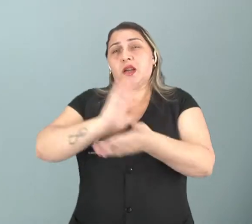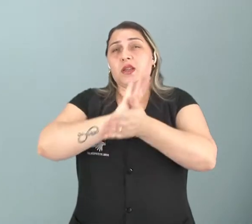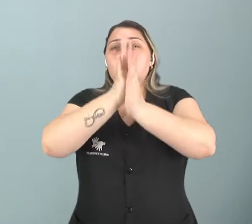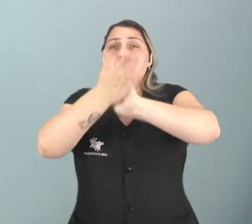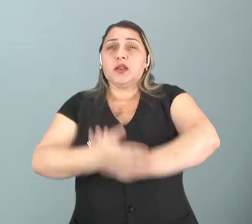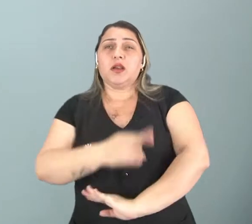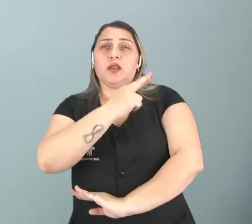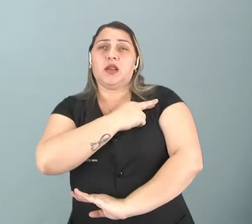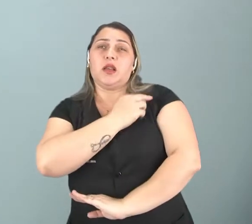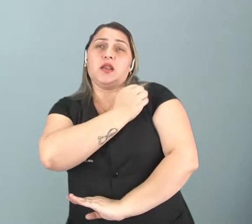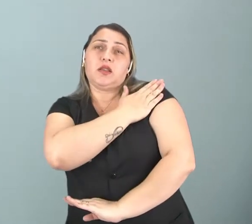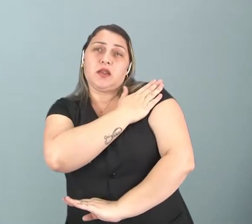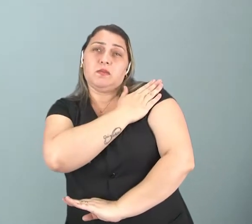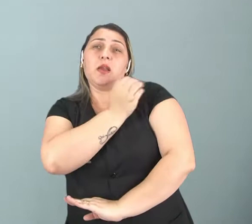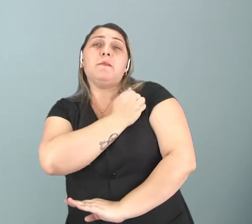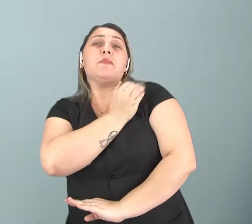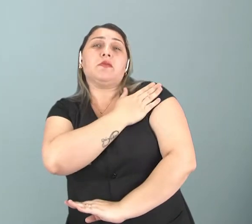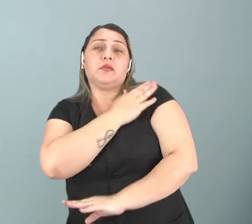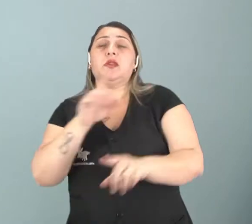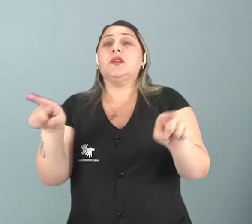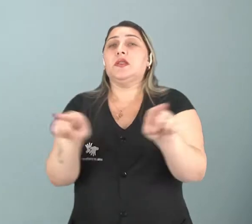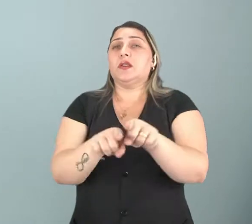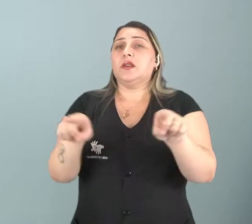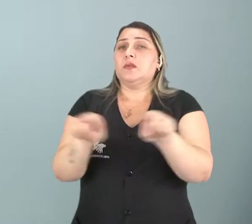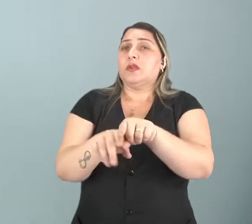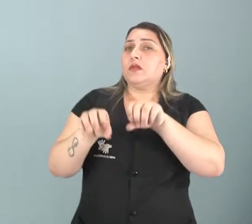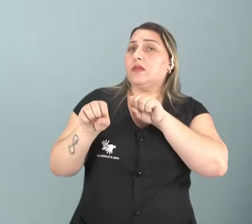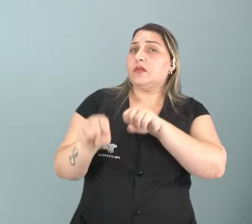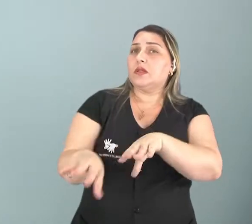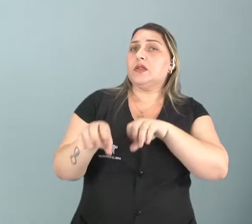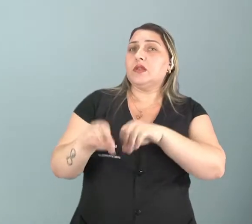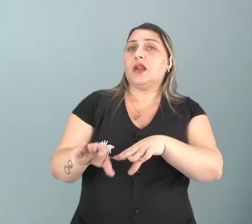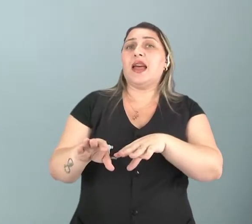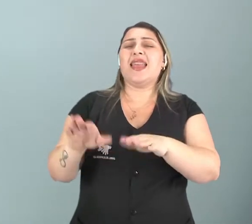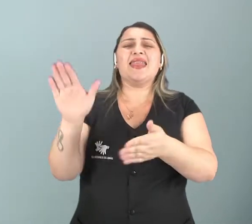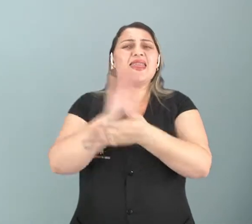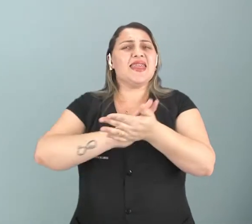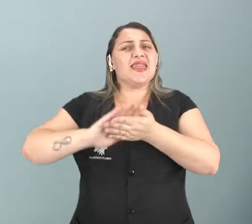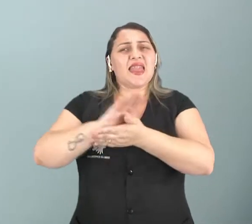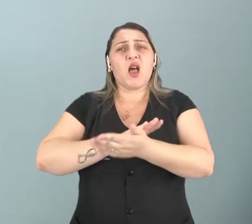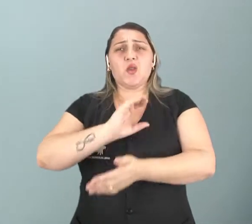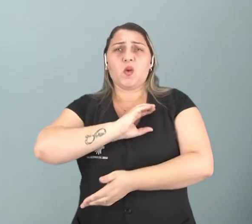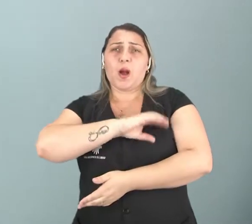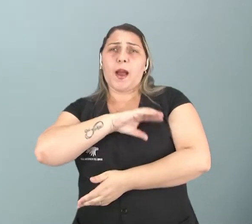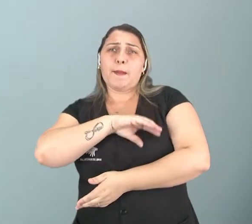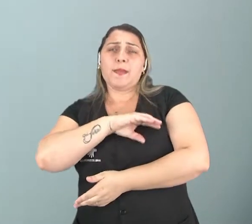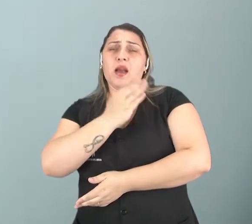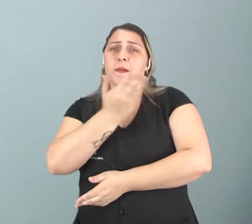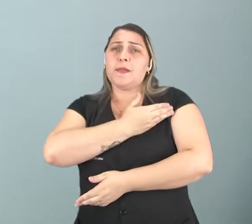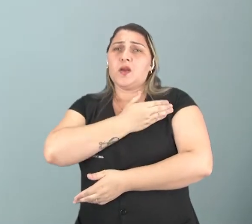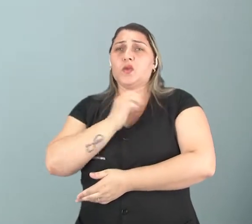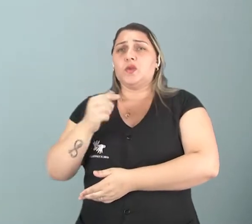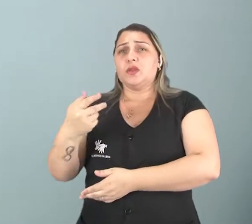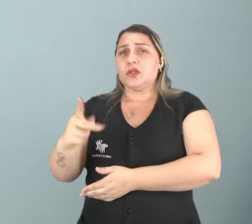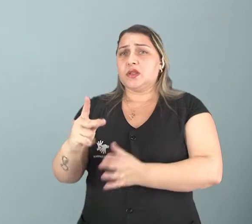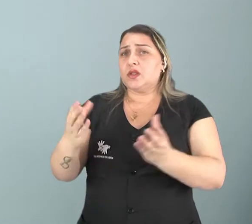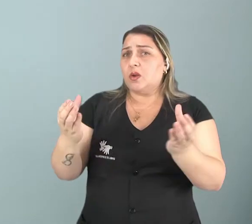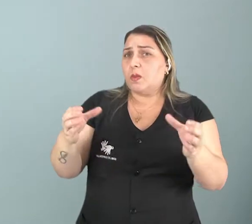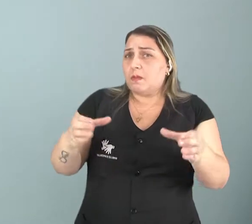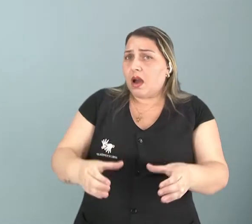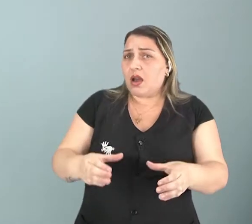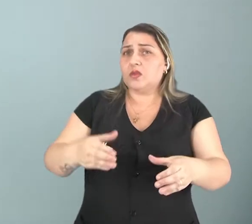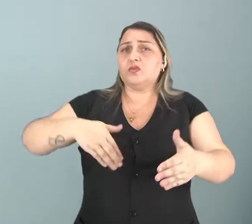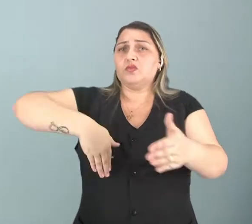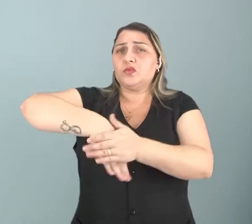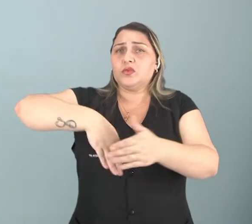discriminação, de racismo, tá? De preconceito. Então, nada de fazer com que o seu colega, que a pessoa lá do seu bairro, seu coleguinha que joga